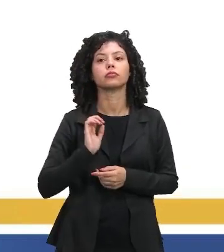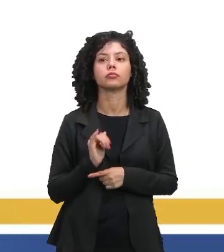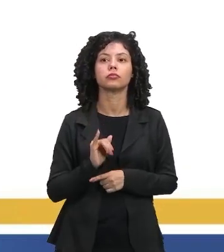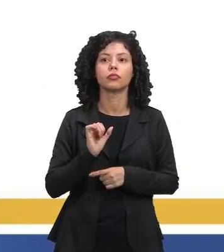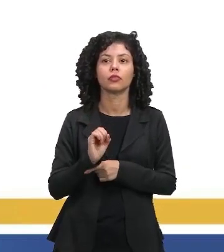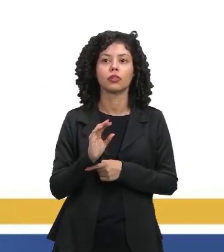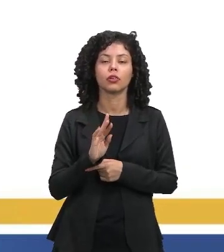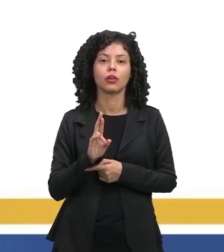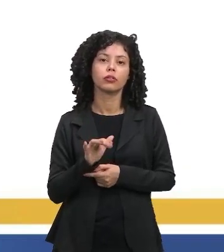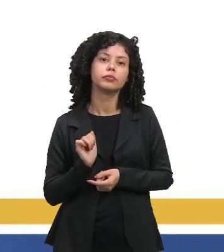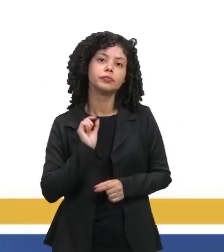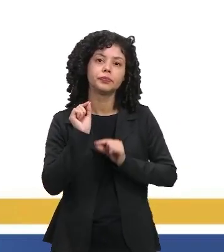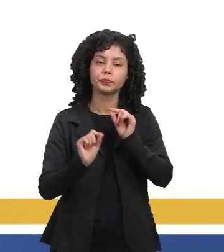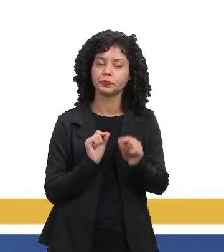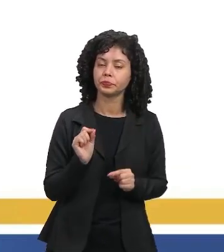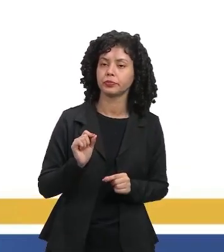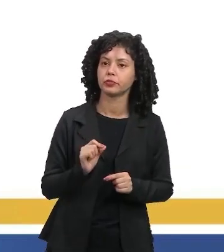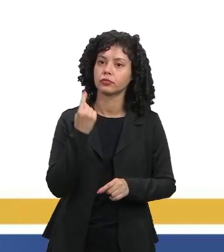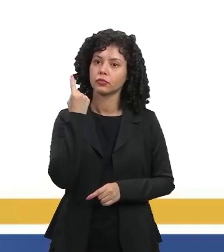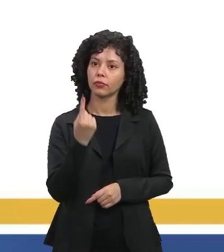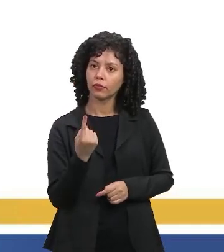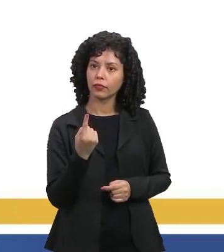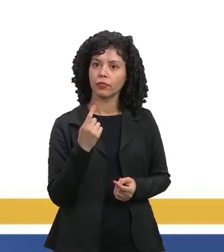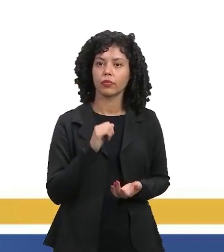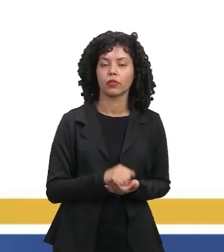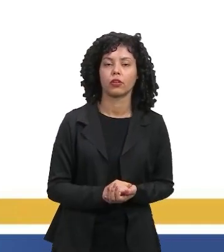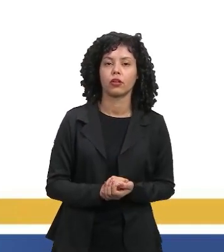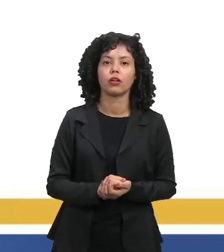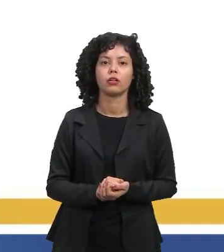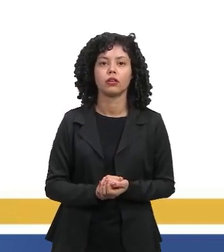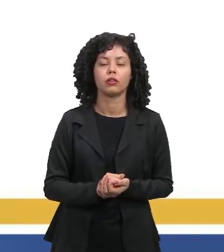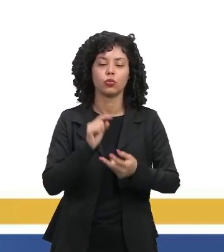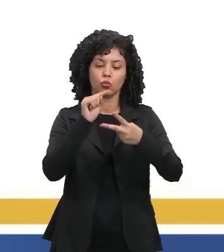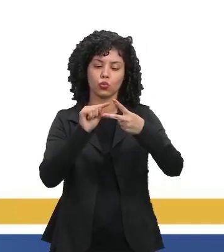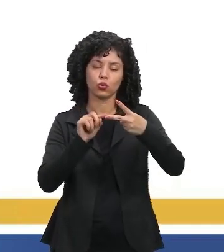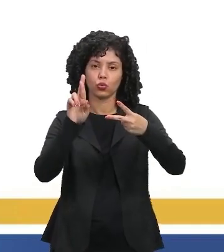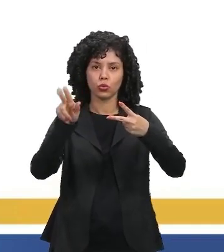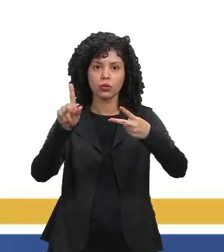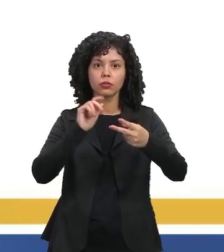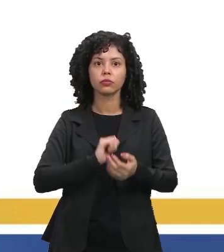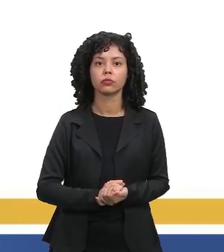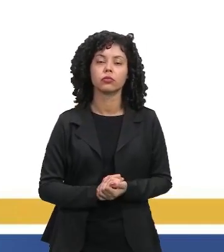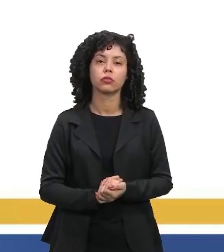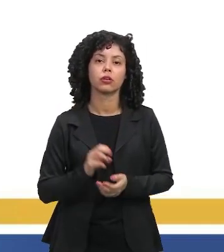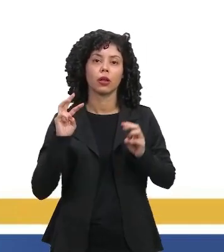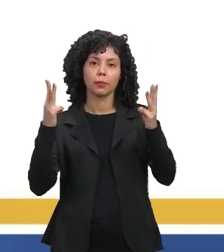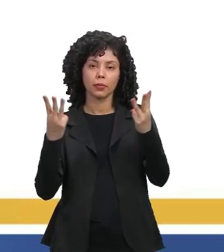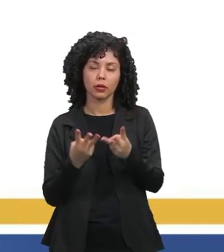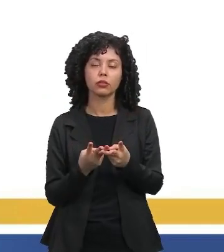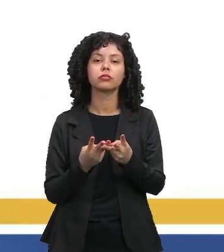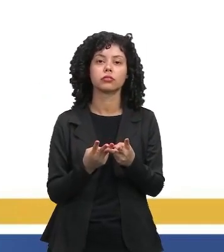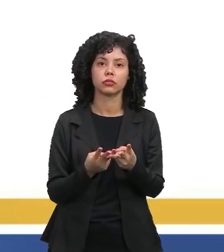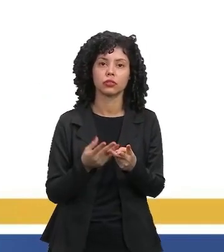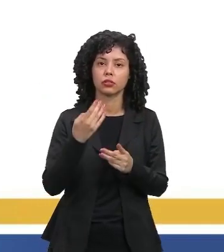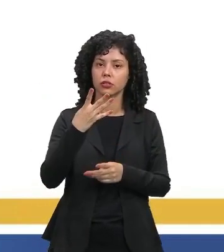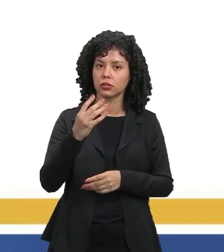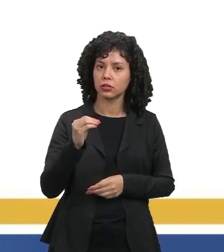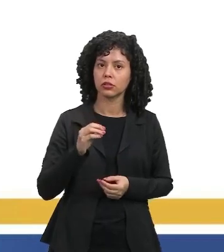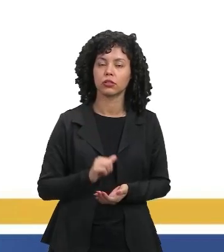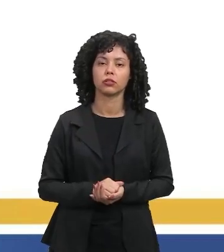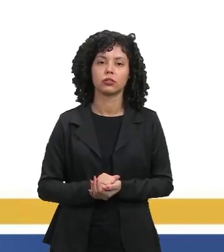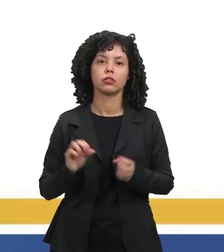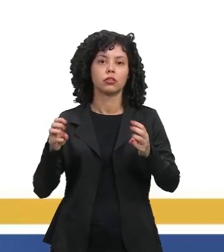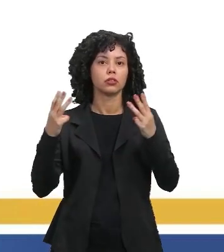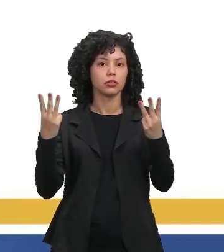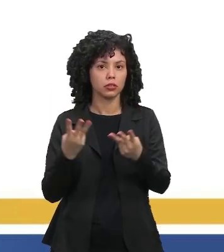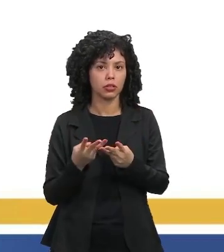isóbaros? Aí nós temos um átomo de cálcio e um de argônio. A massa do átomo de cálcio é 40, do argônio